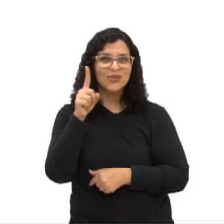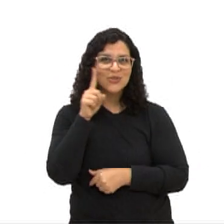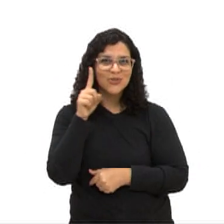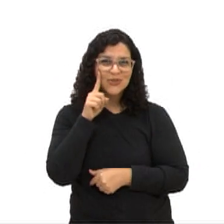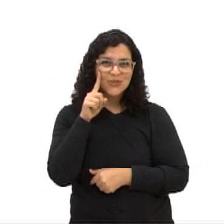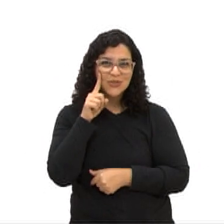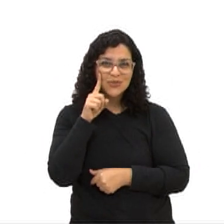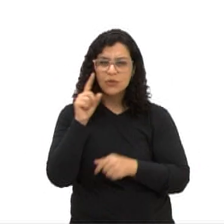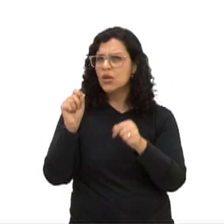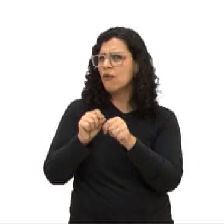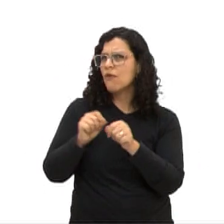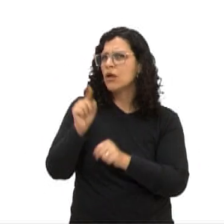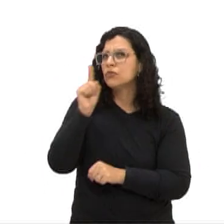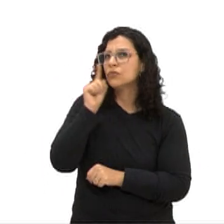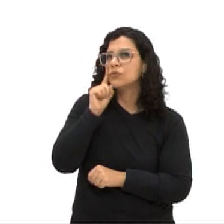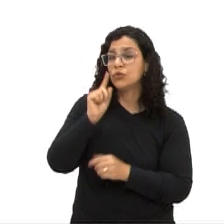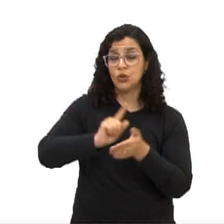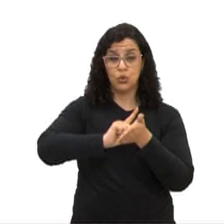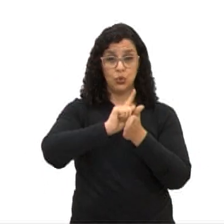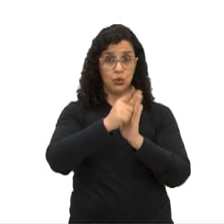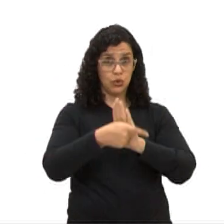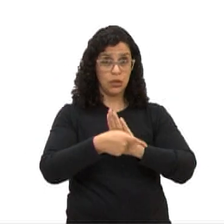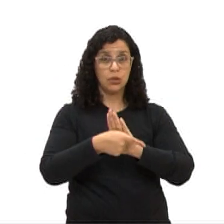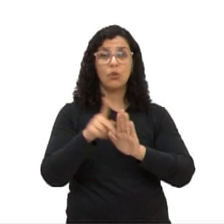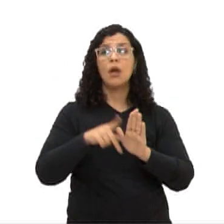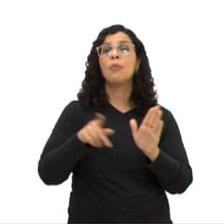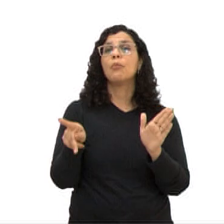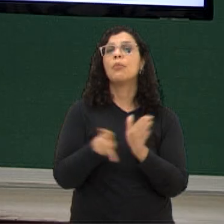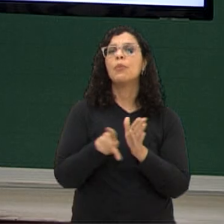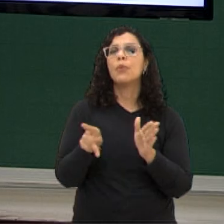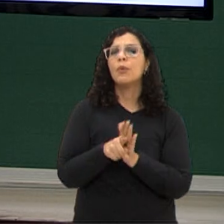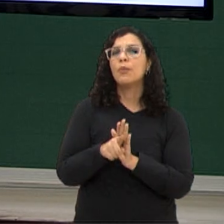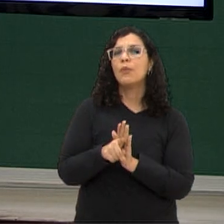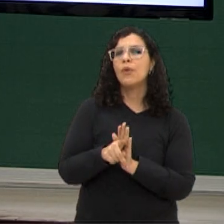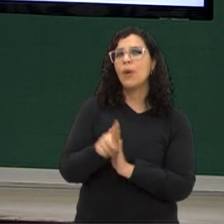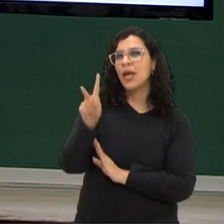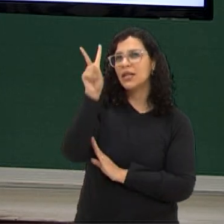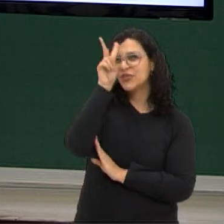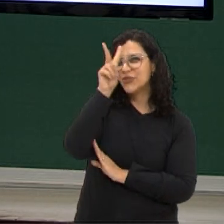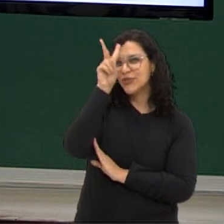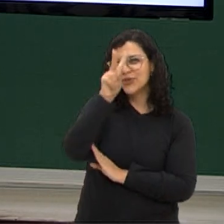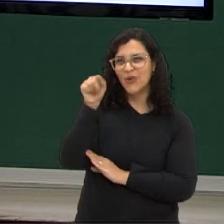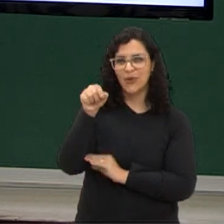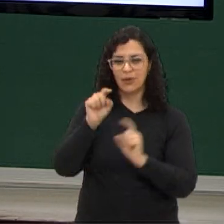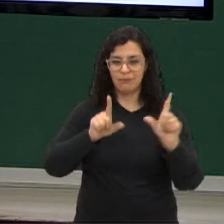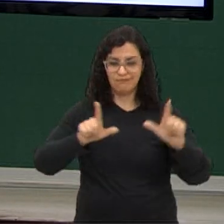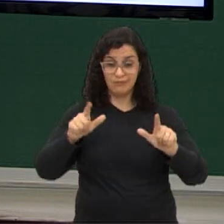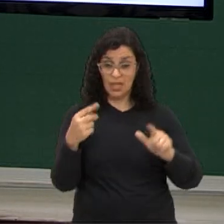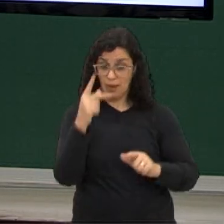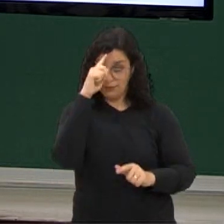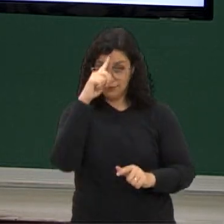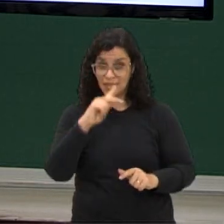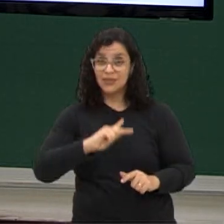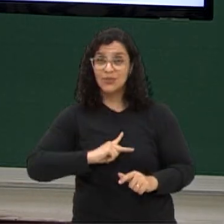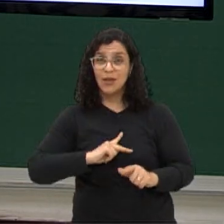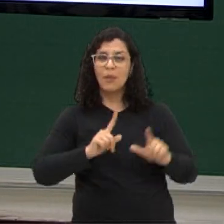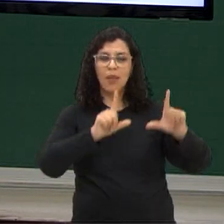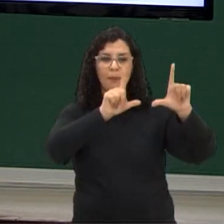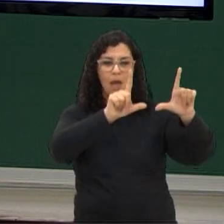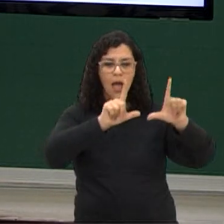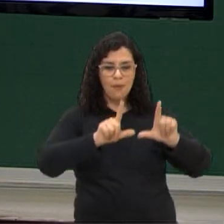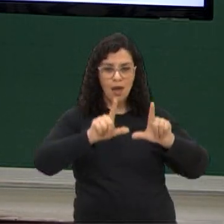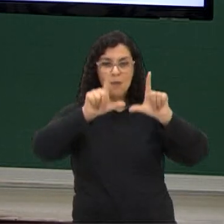diárias. O gênero textual que veremos, o gênero historieta, então, que é a nossa história em quadrinhos,